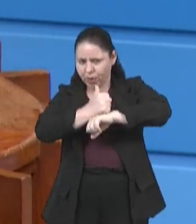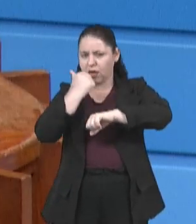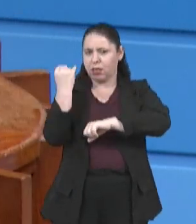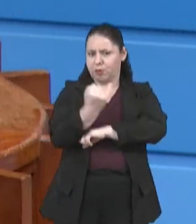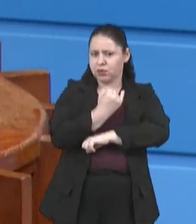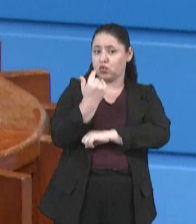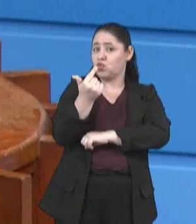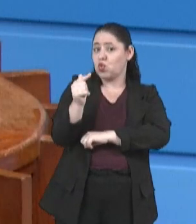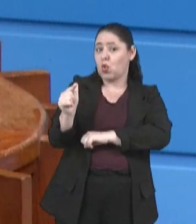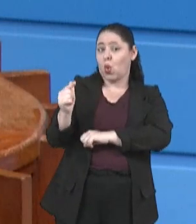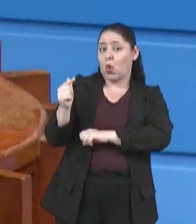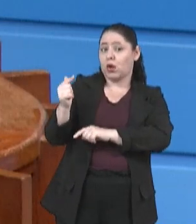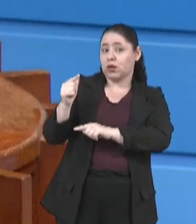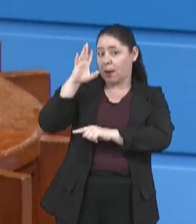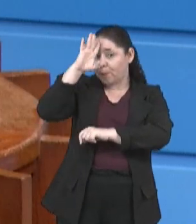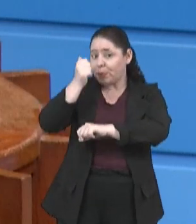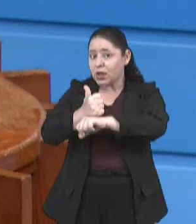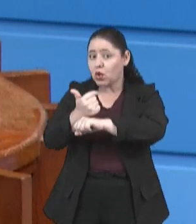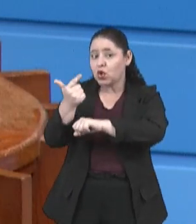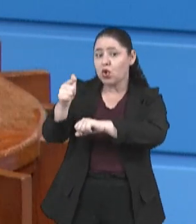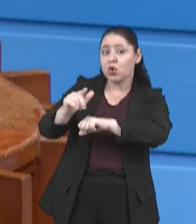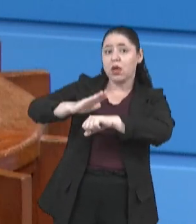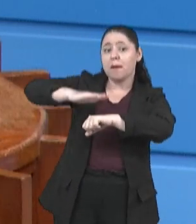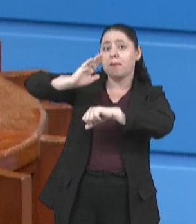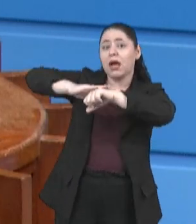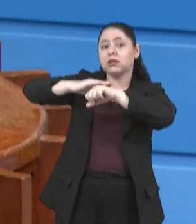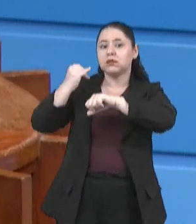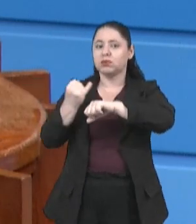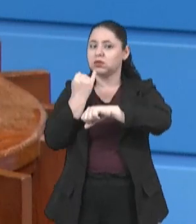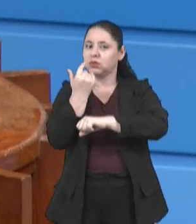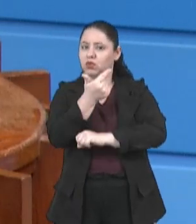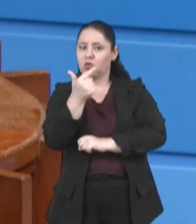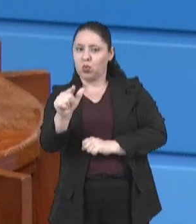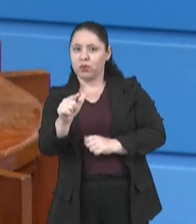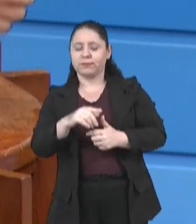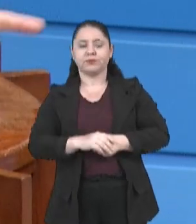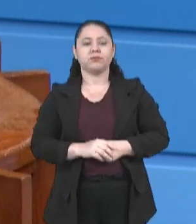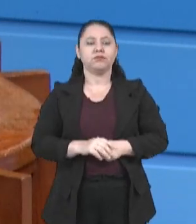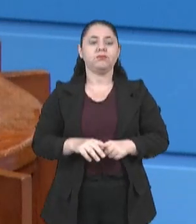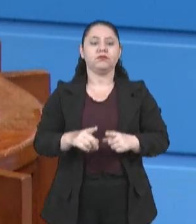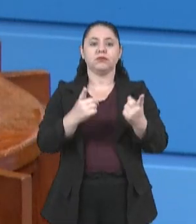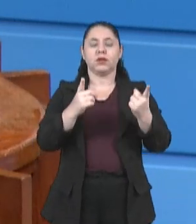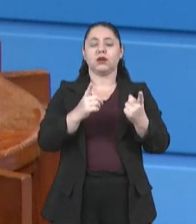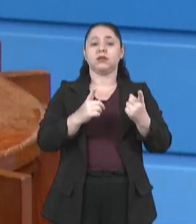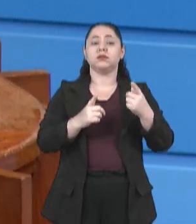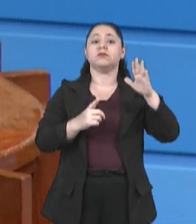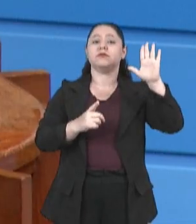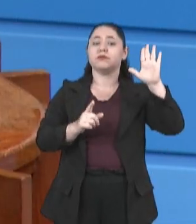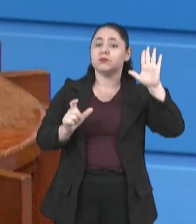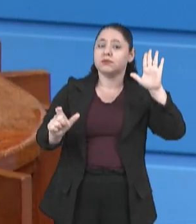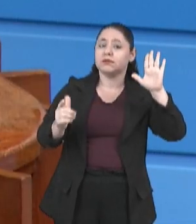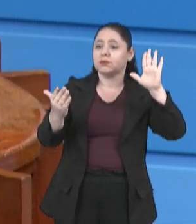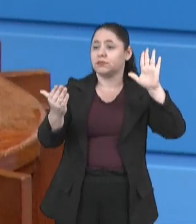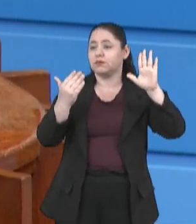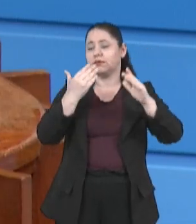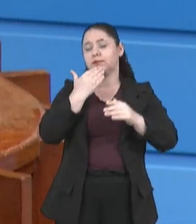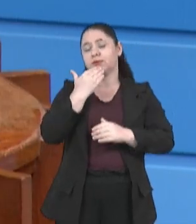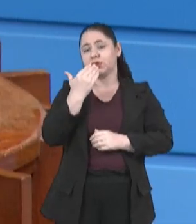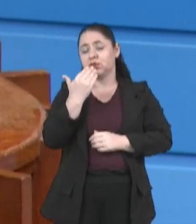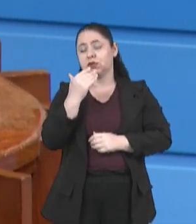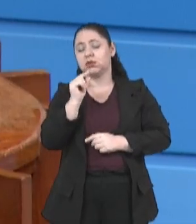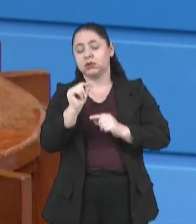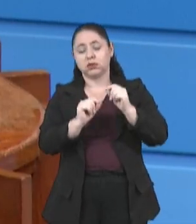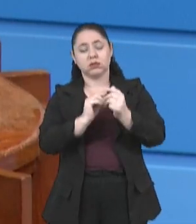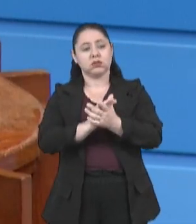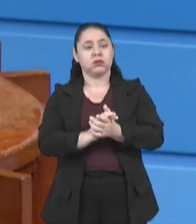prioritário, se não existem outras prioridades. Mas eu queria, antes de permitir a parte, eu